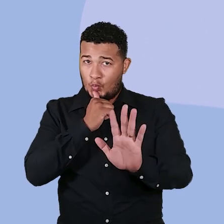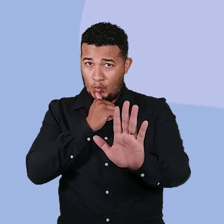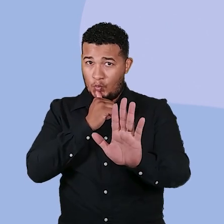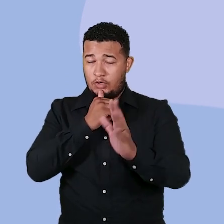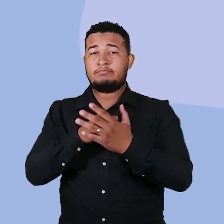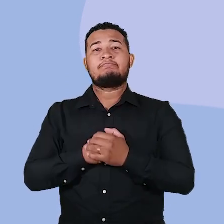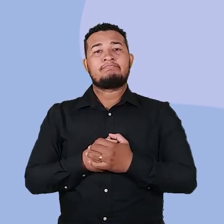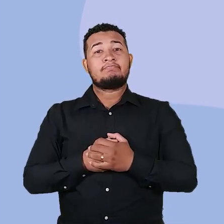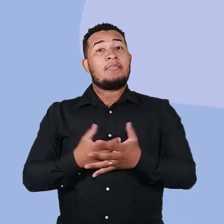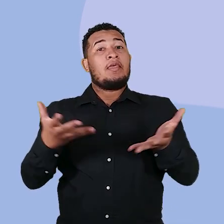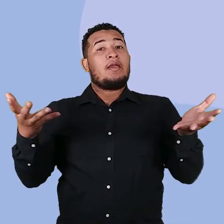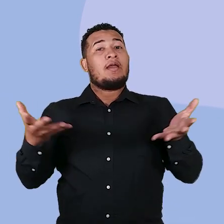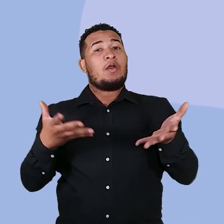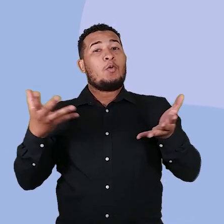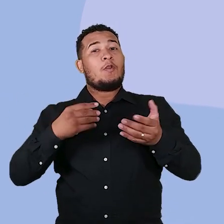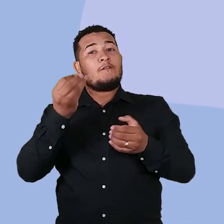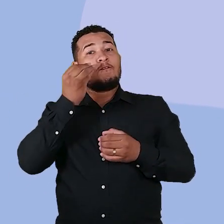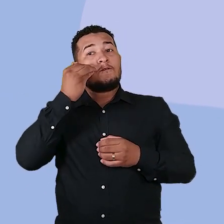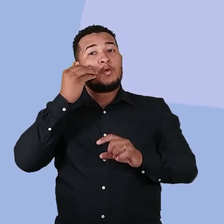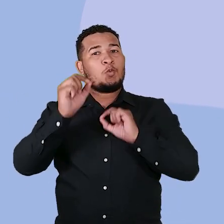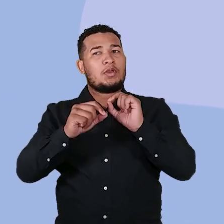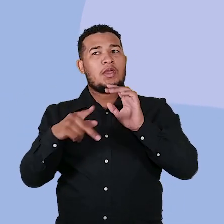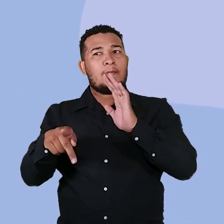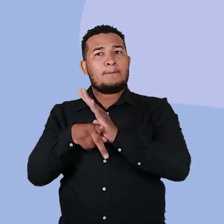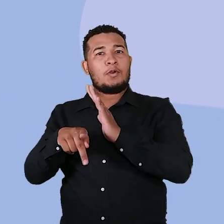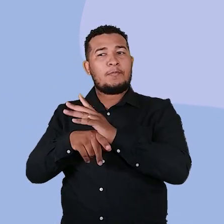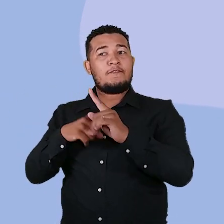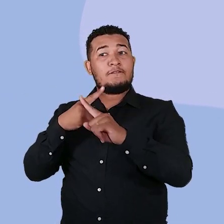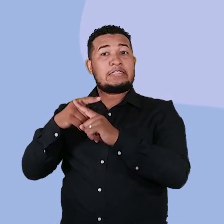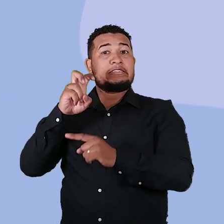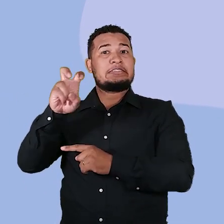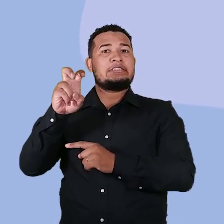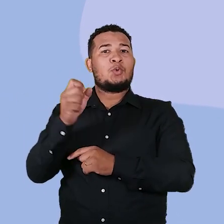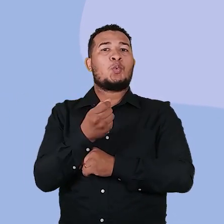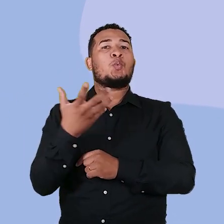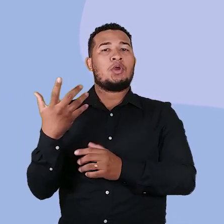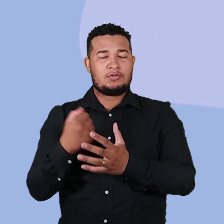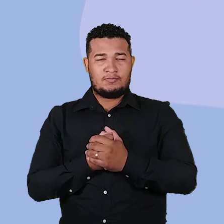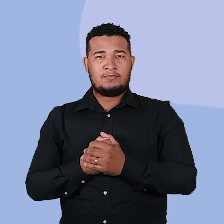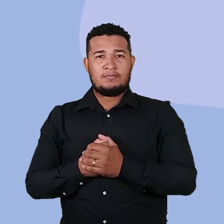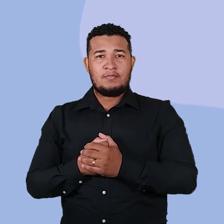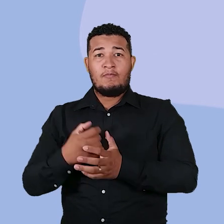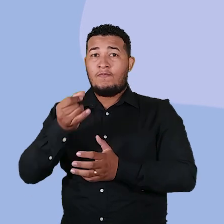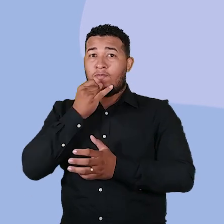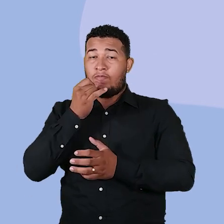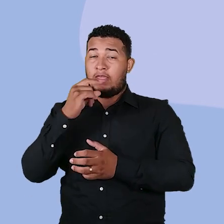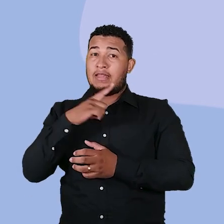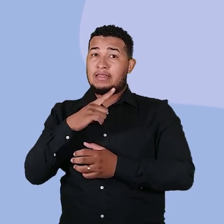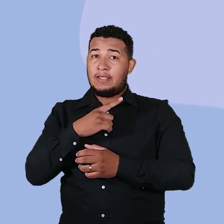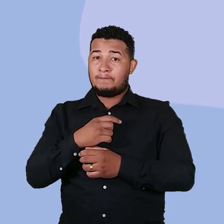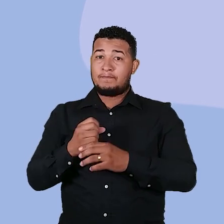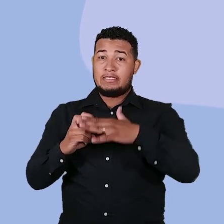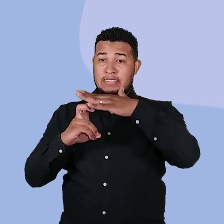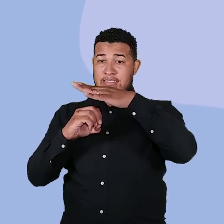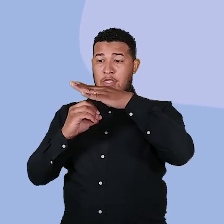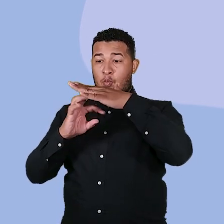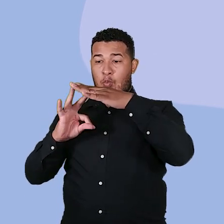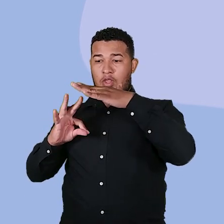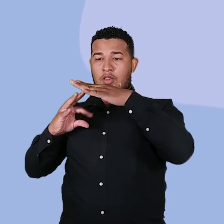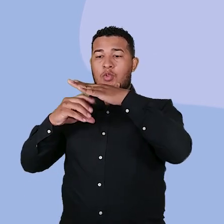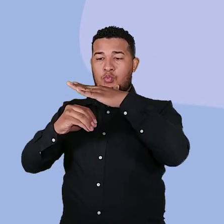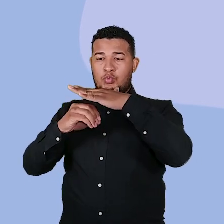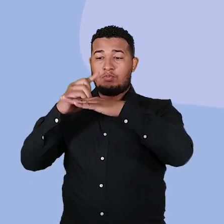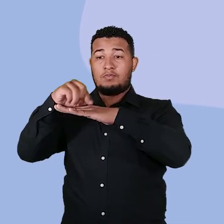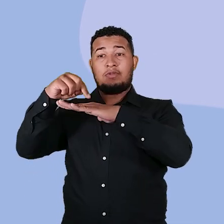simplifica ainda não agora vamos ver a probabilidade para múltiplo de 5 eu tenho então seguinte